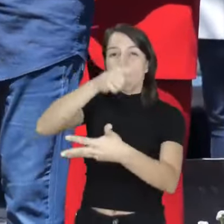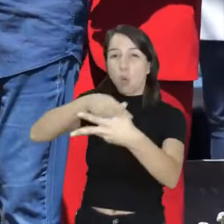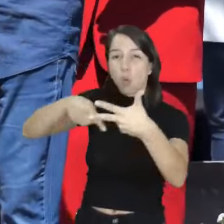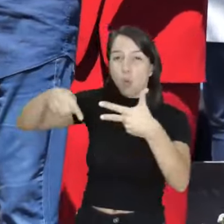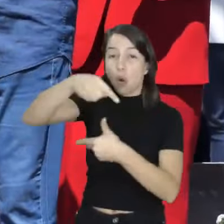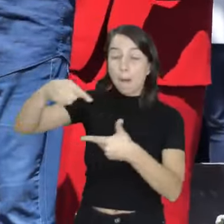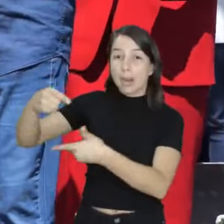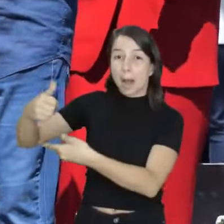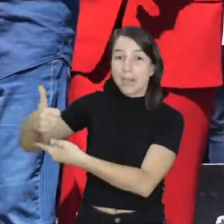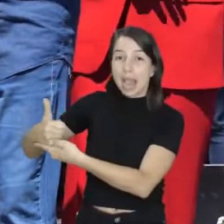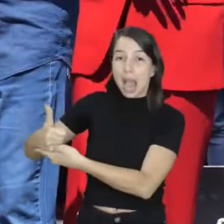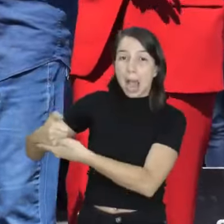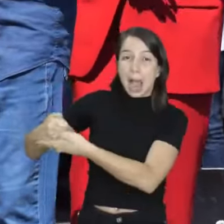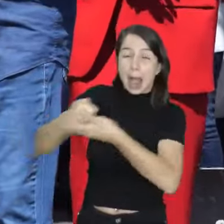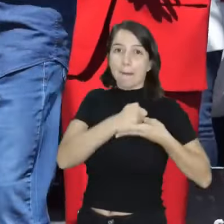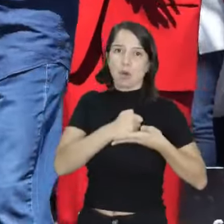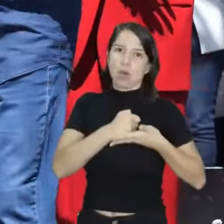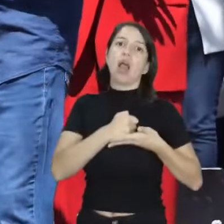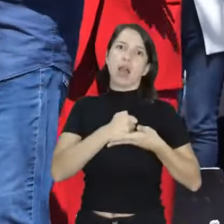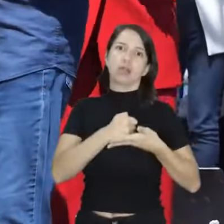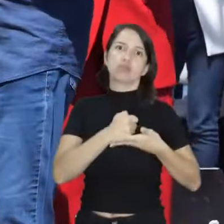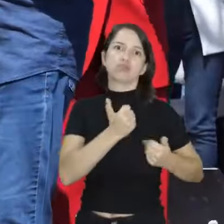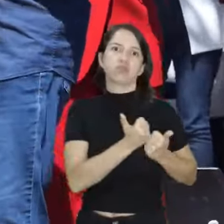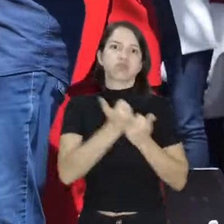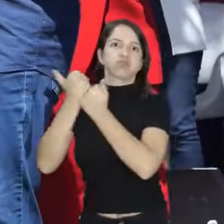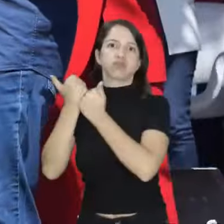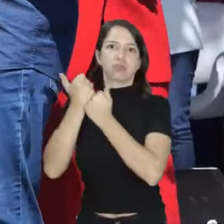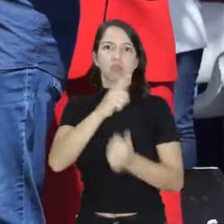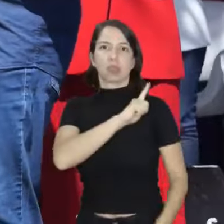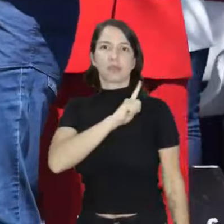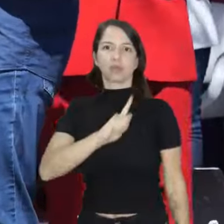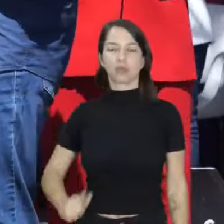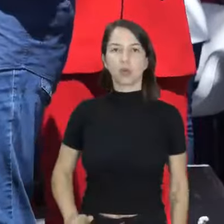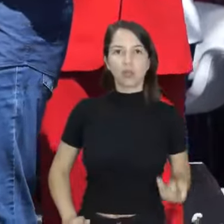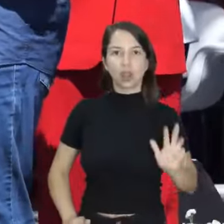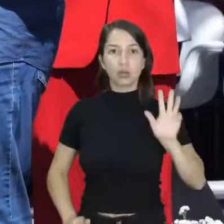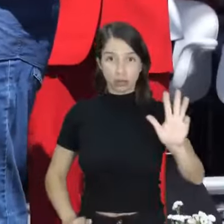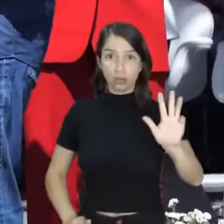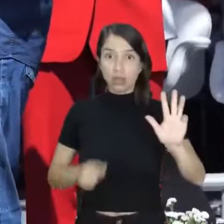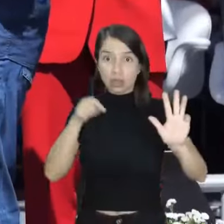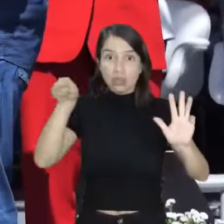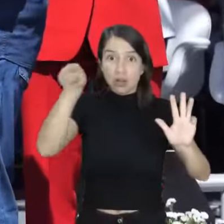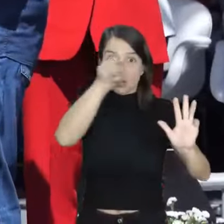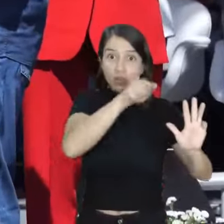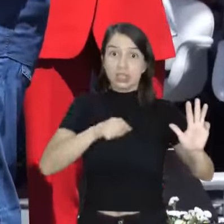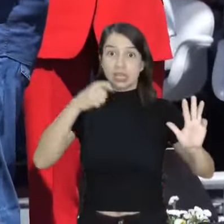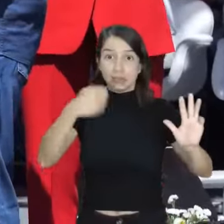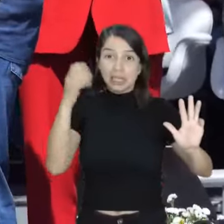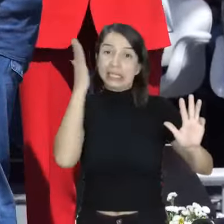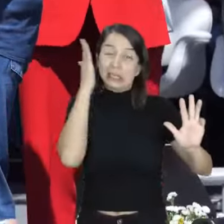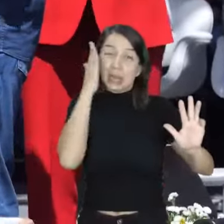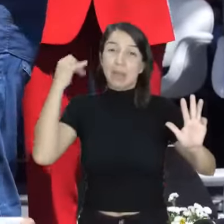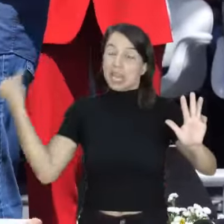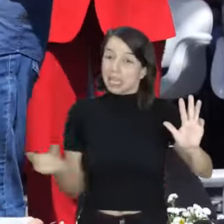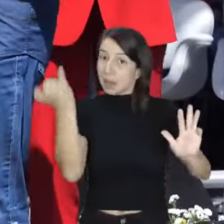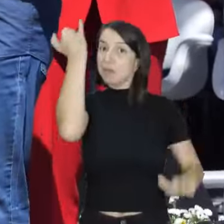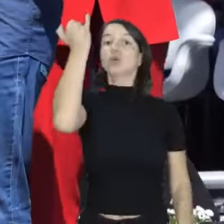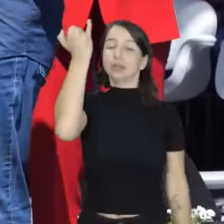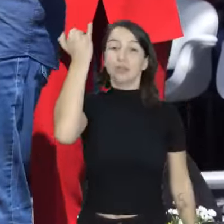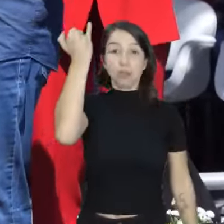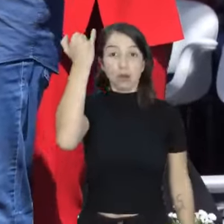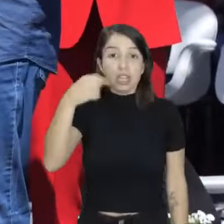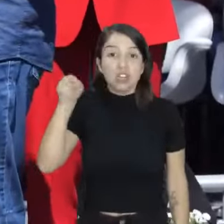noção de que é importante votar nesse companheiro para senador da República, para que ele